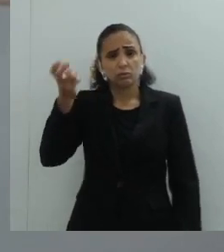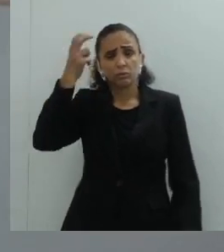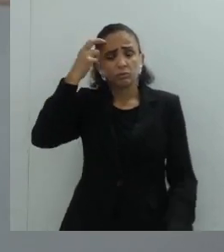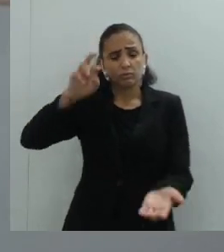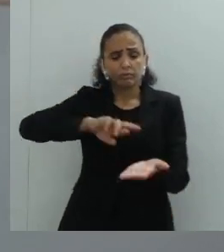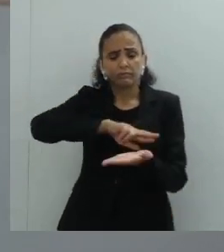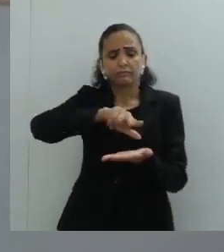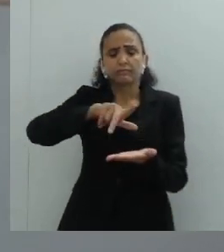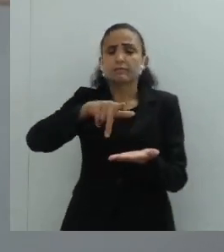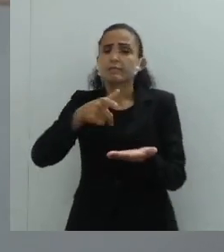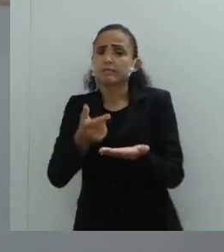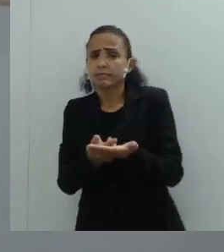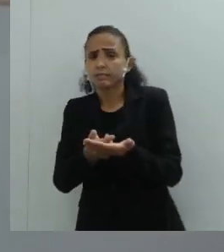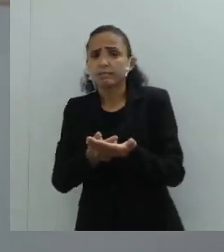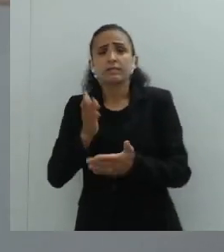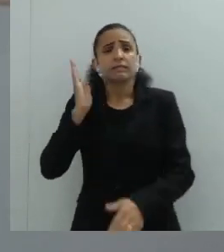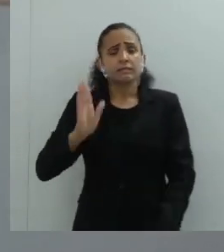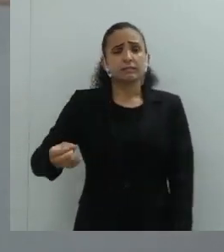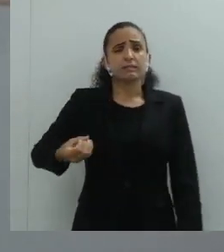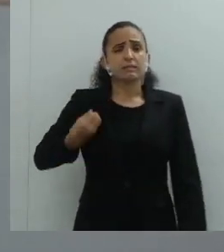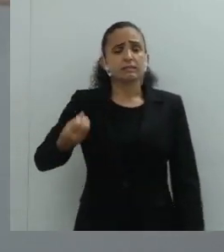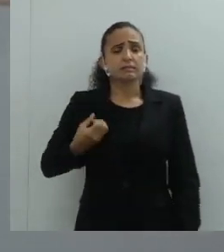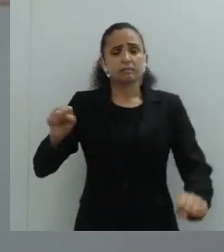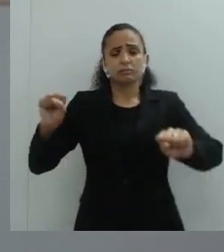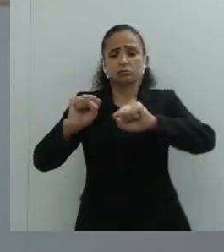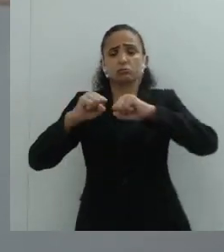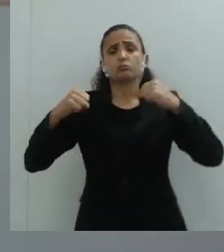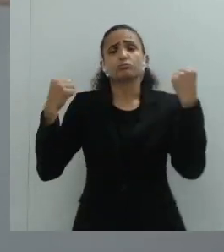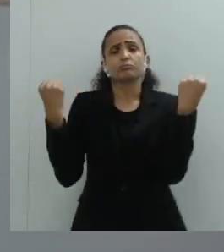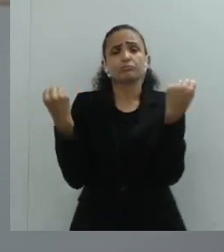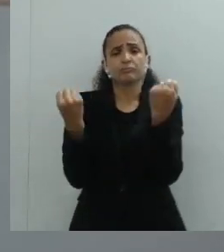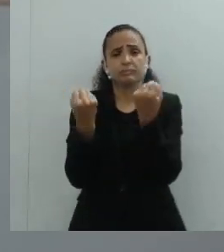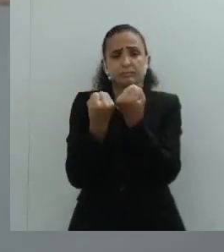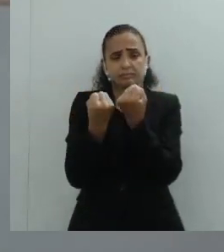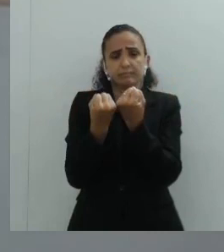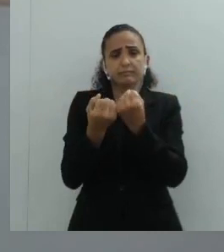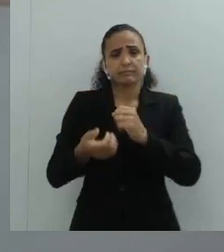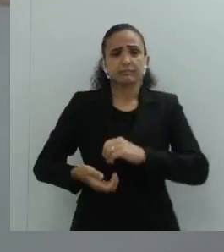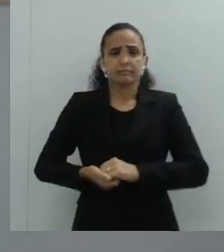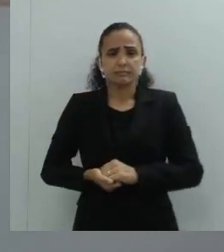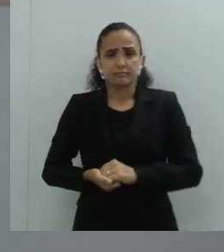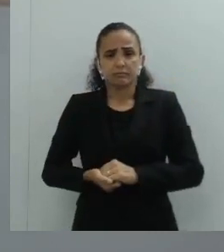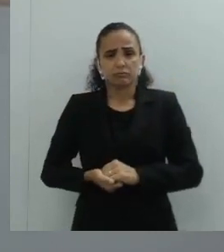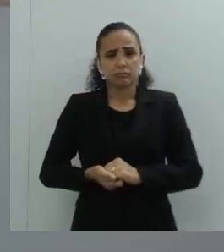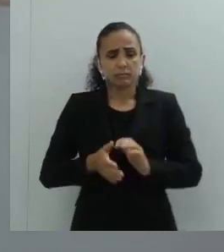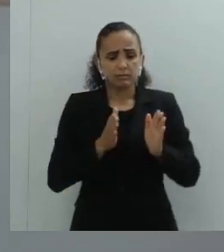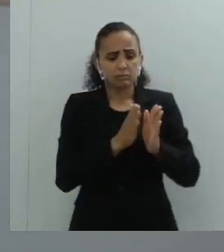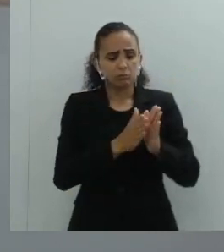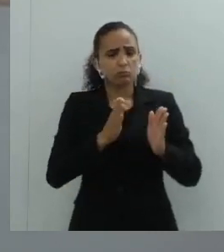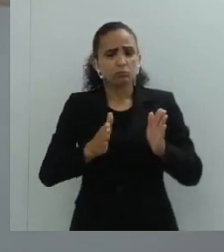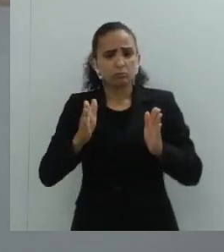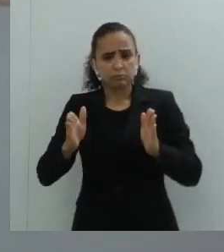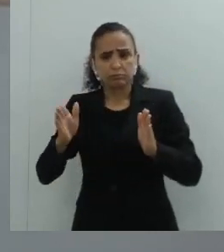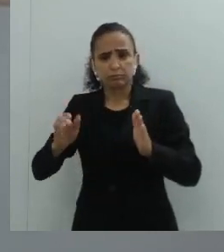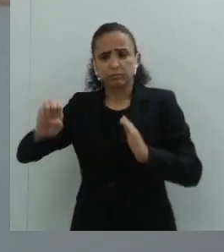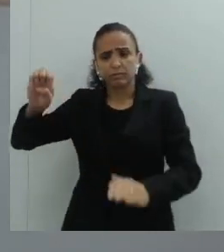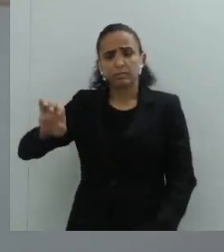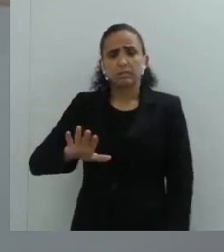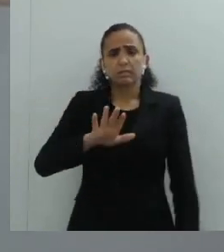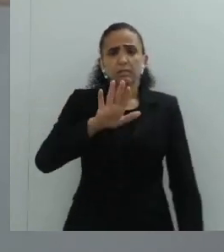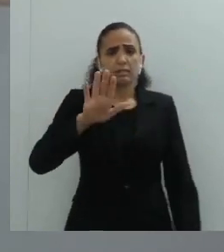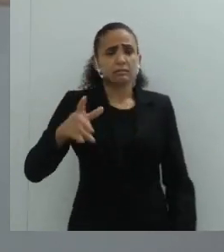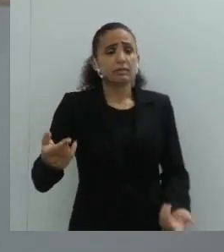né, que já existiam numa sociedade, né, aquela sociedade que a gente está falando da europeia, mas eles